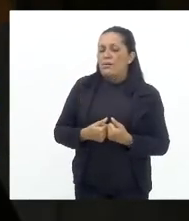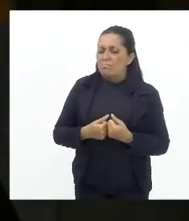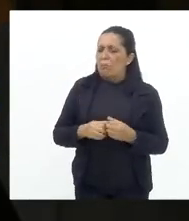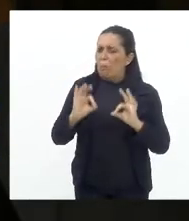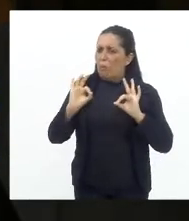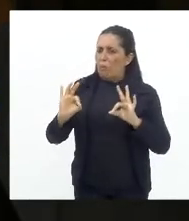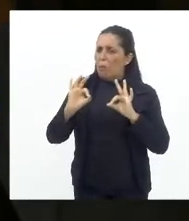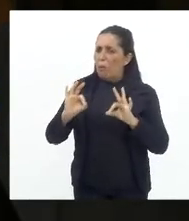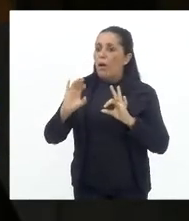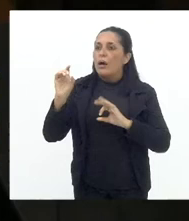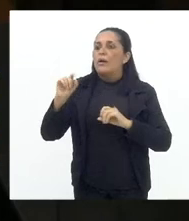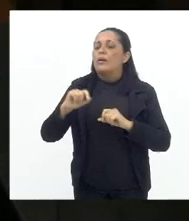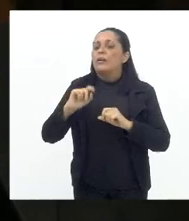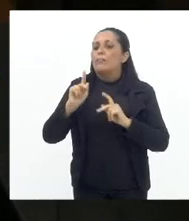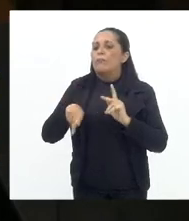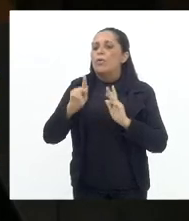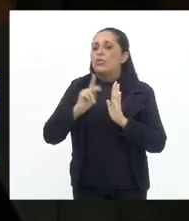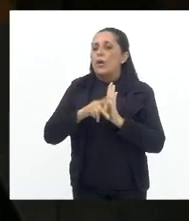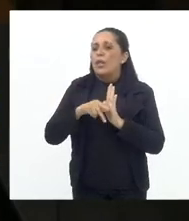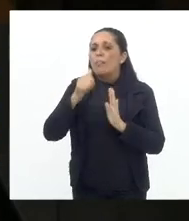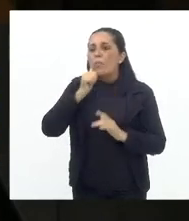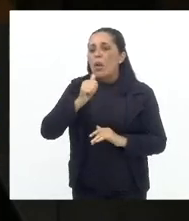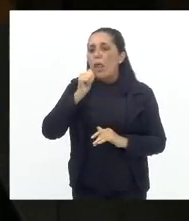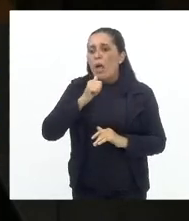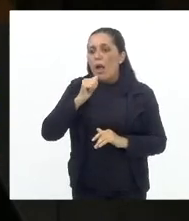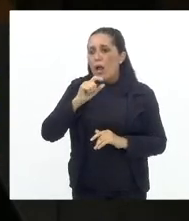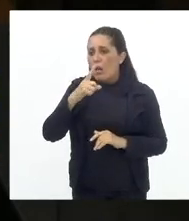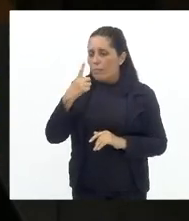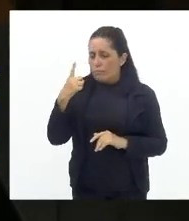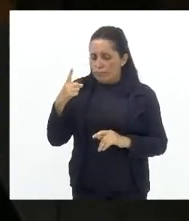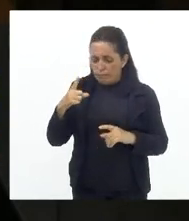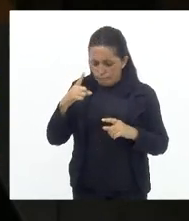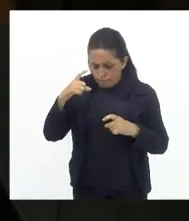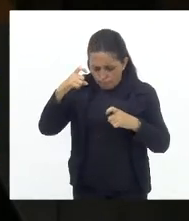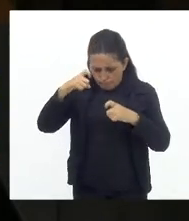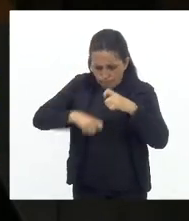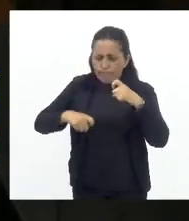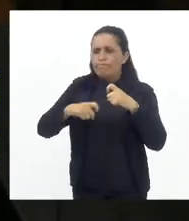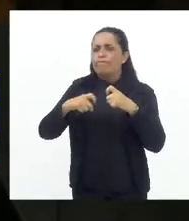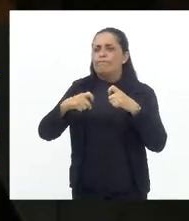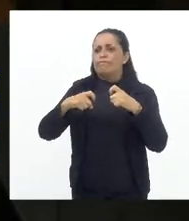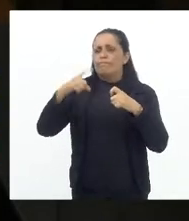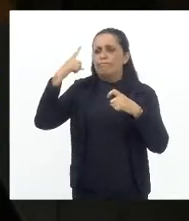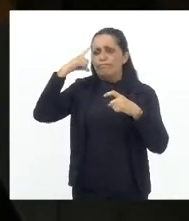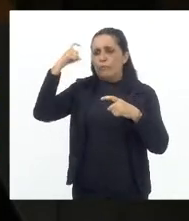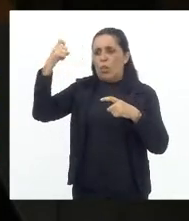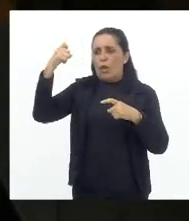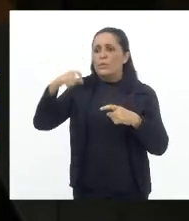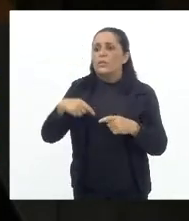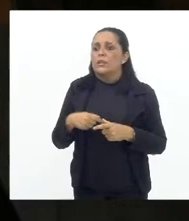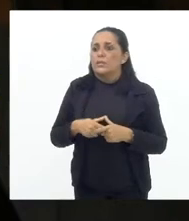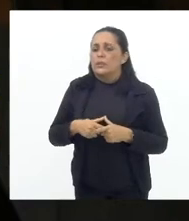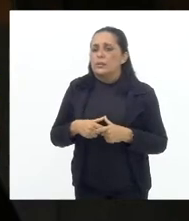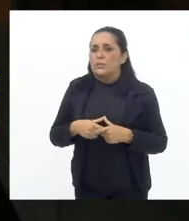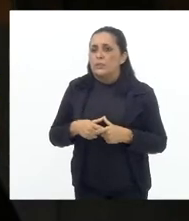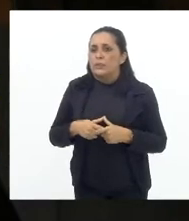diria ao projeto e o projeto é para que Mulheres vítimas de violência é sejam sejam